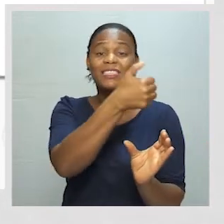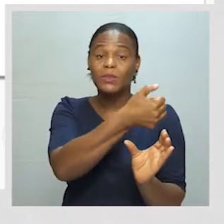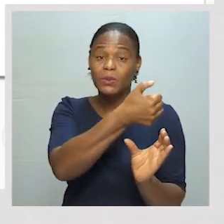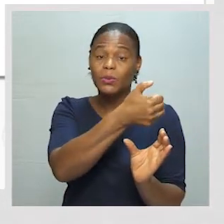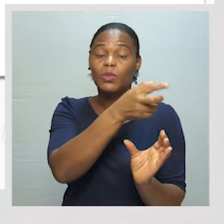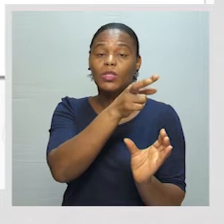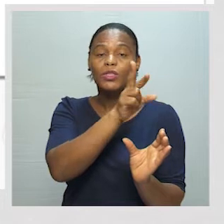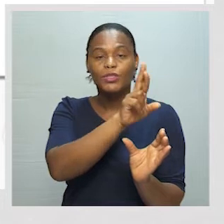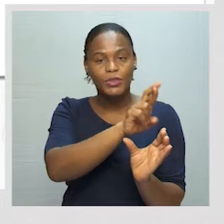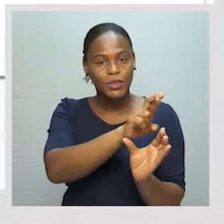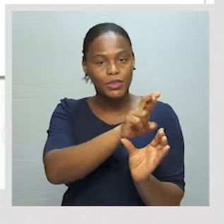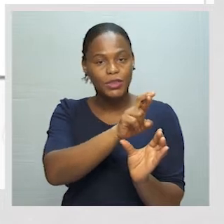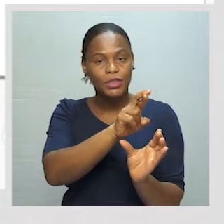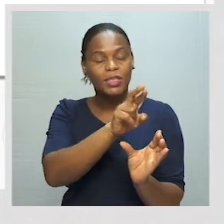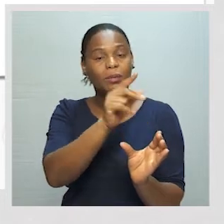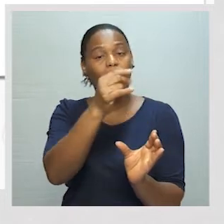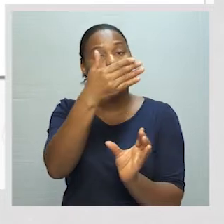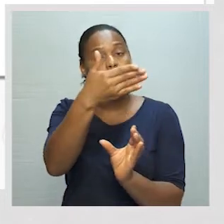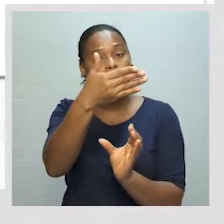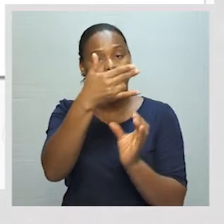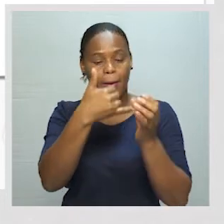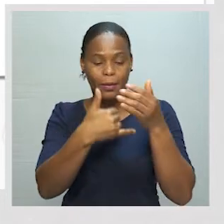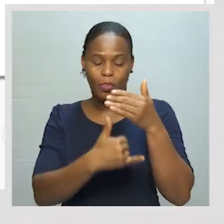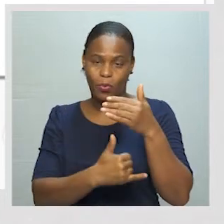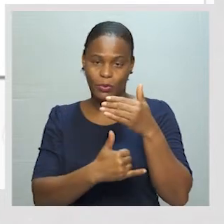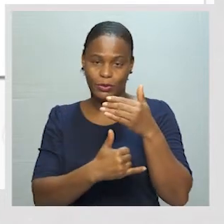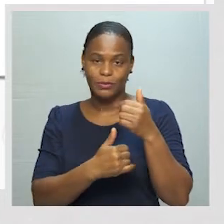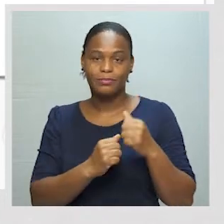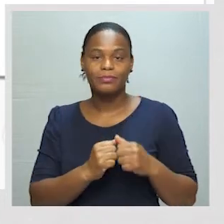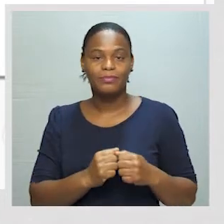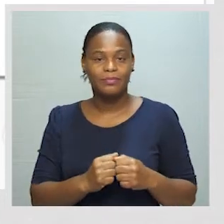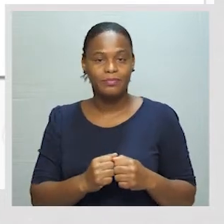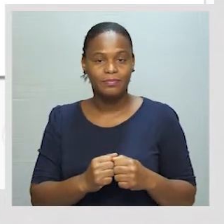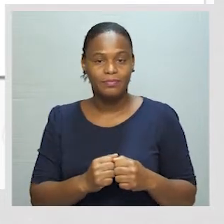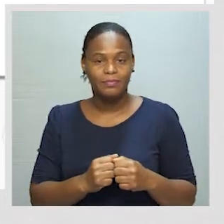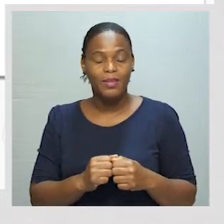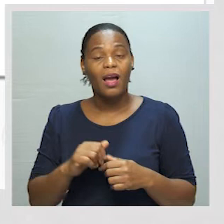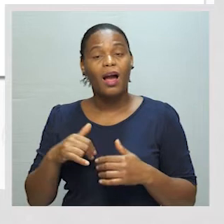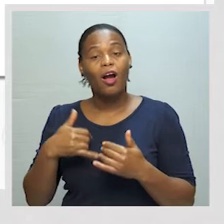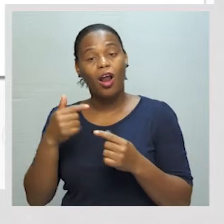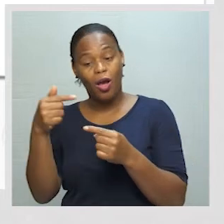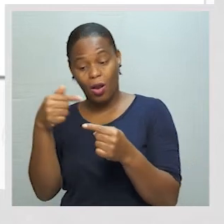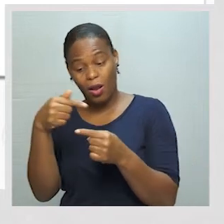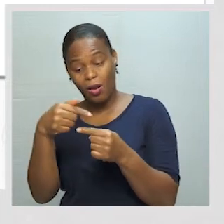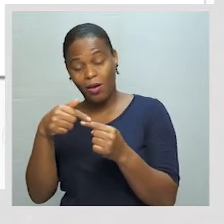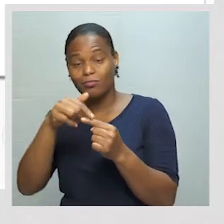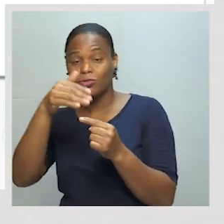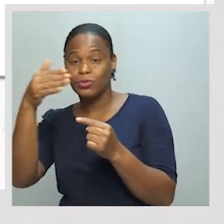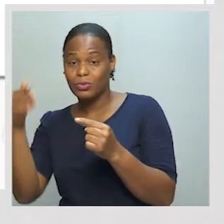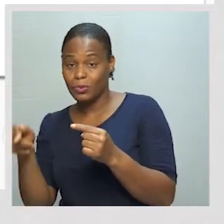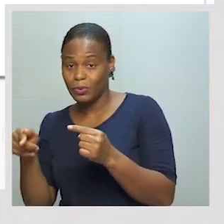5x e 1/2, ou seja, 1 sobre 2. E o segundo